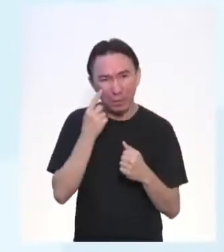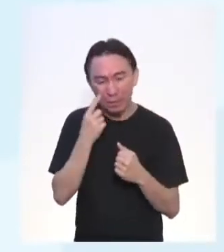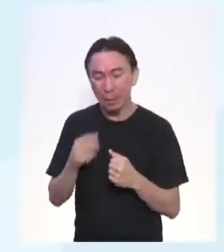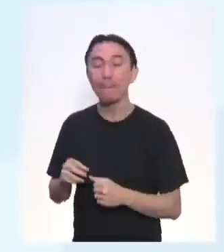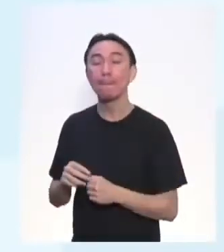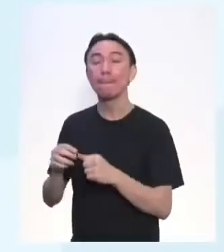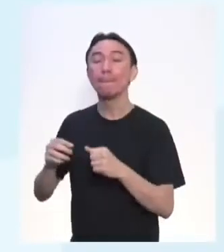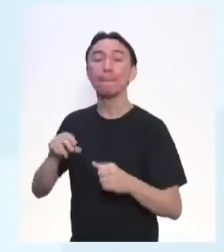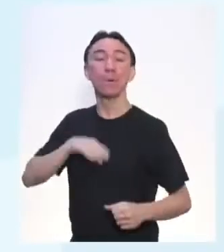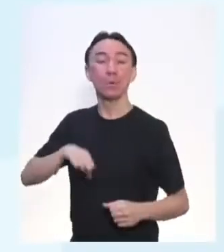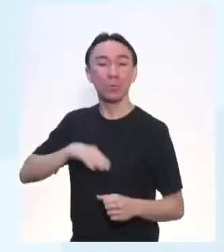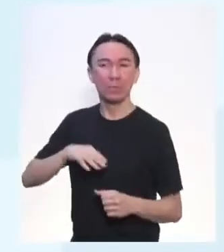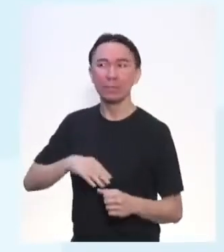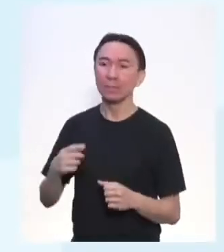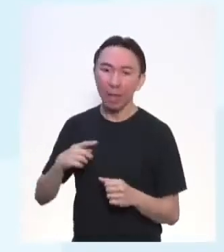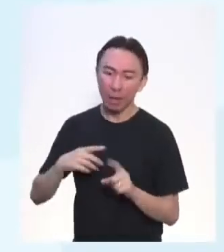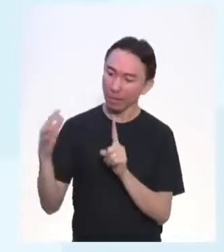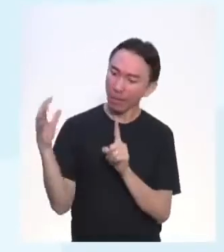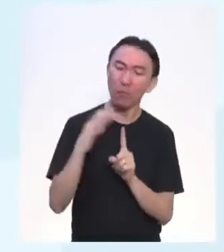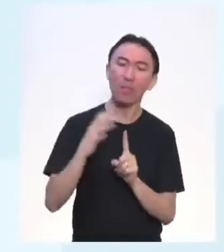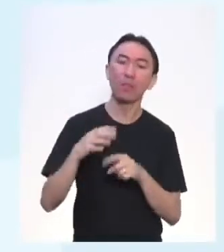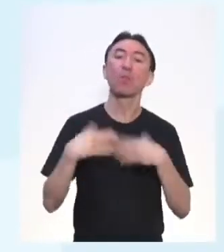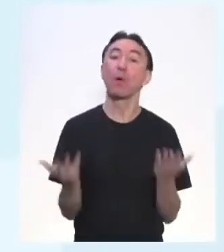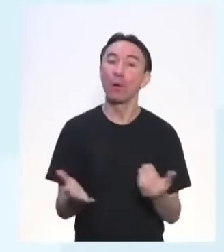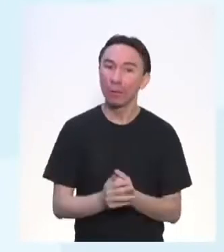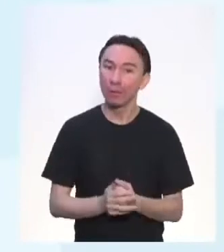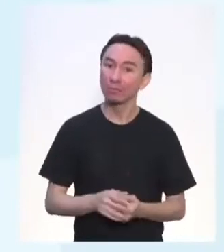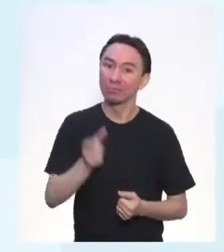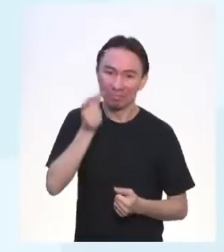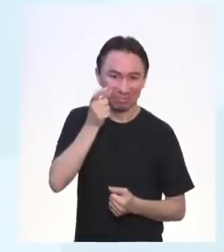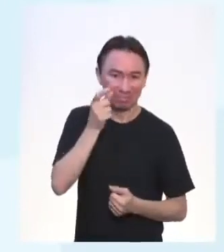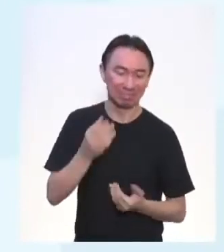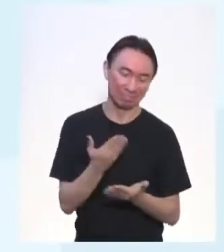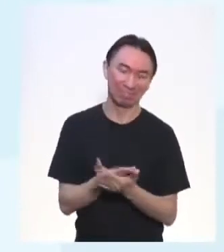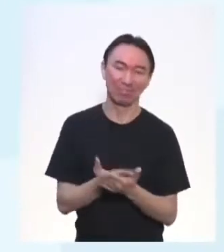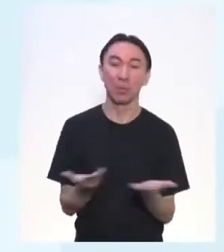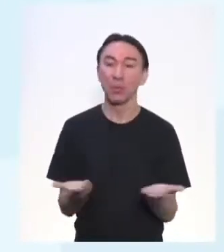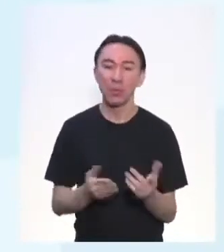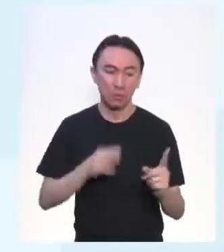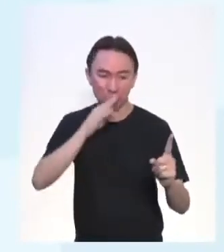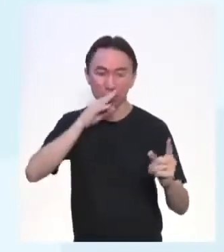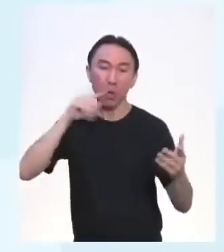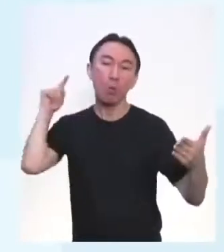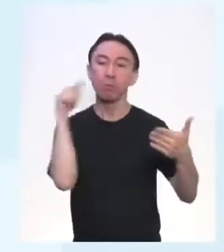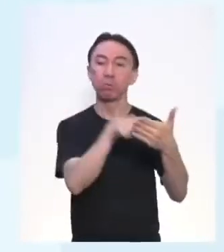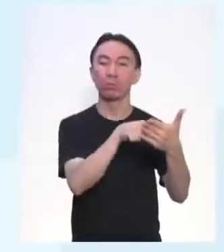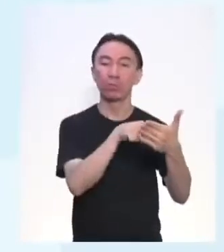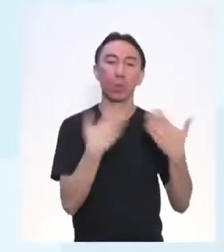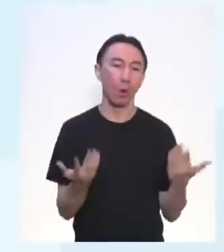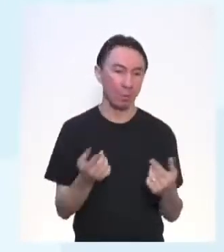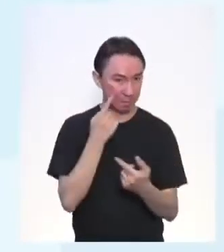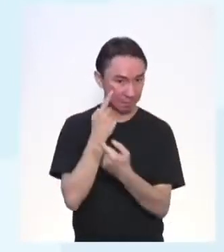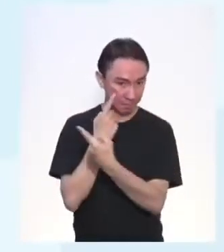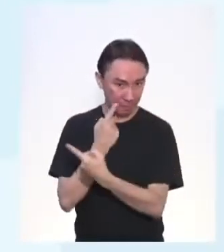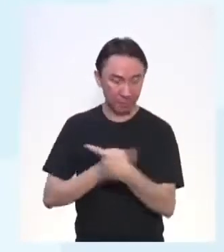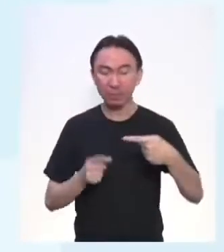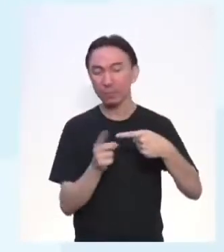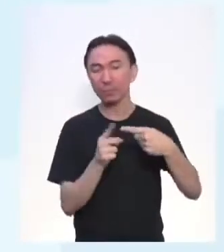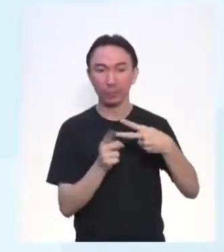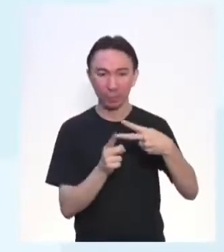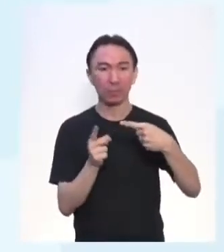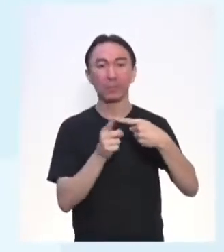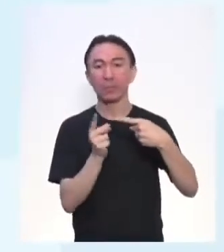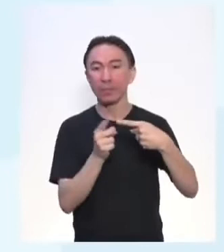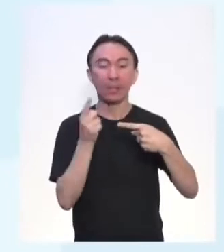serão bem interessantes essas aulas. O nosso objetivo da aula de hoje será refletir sobre a língua portuguesa e suas